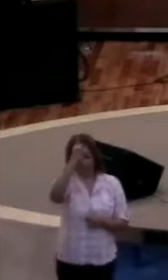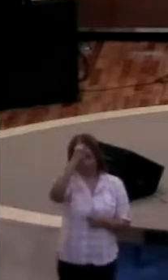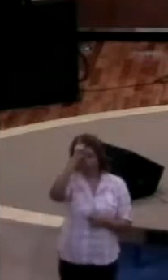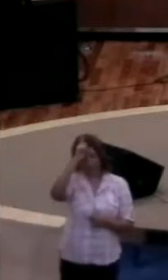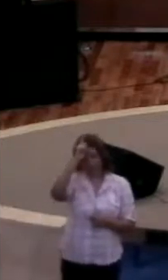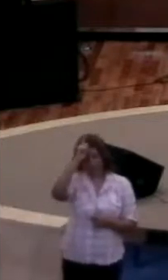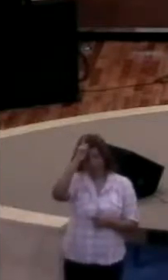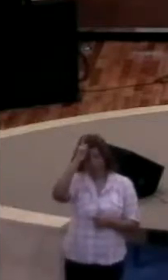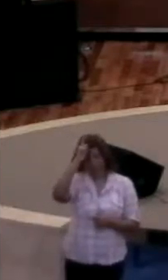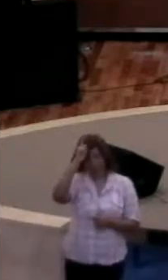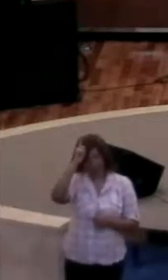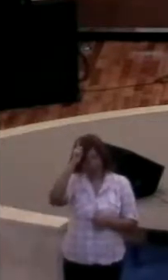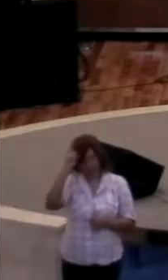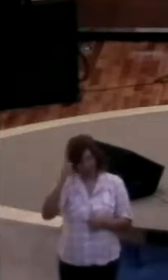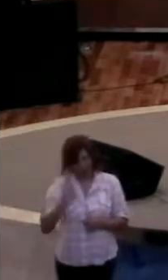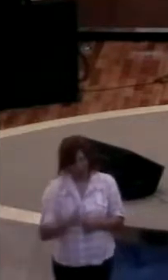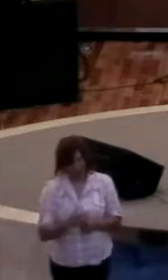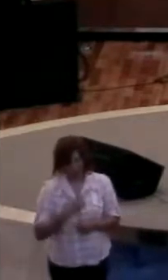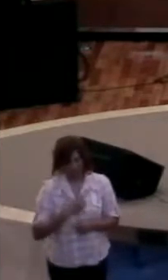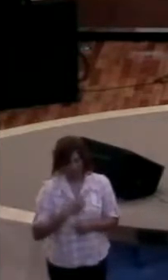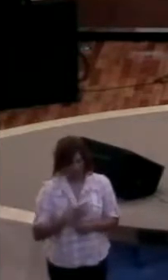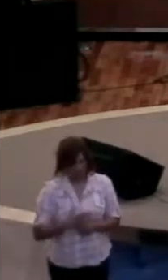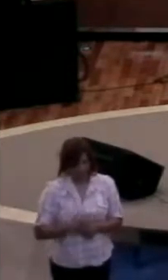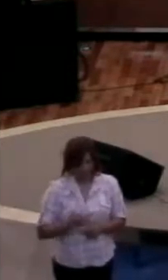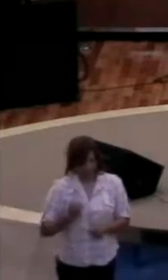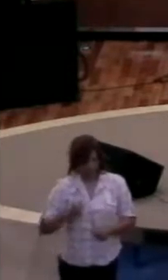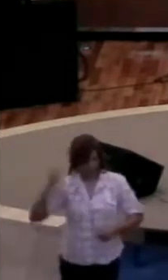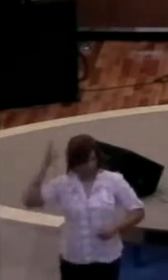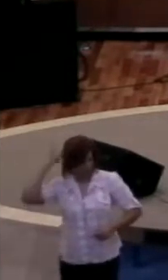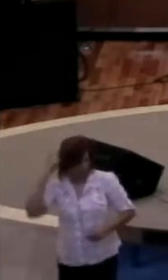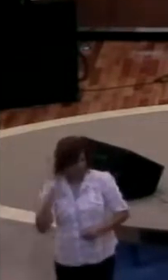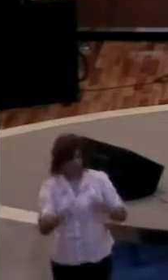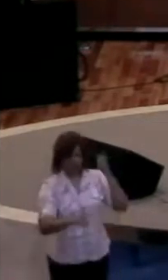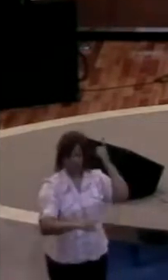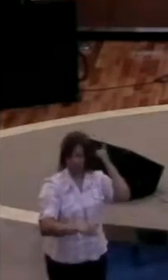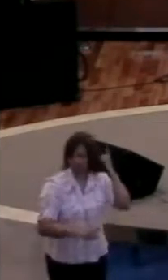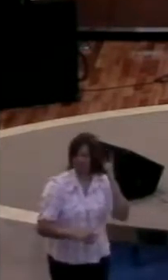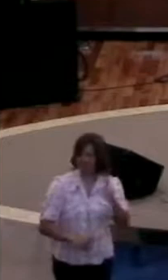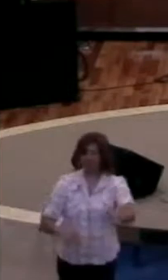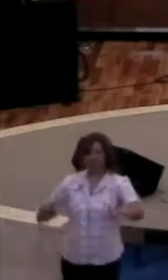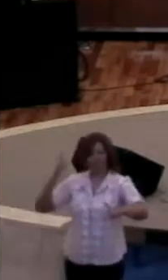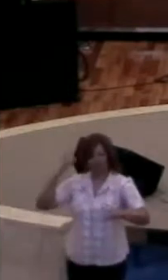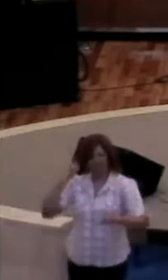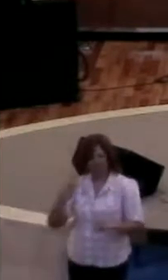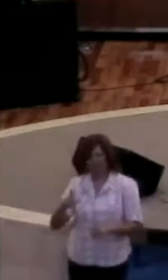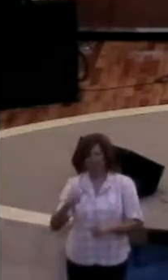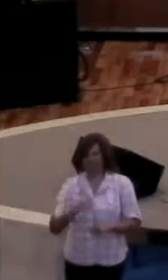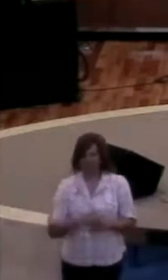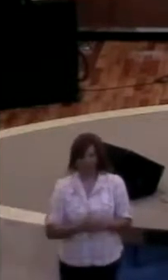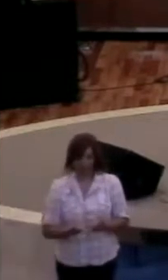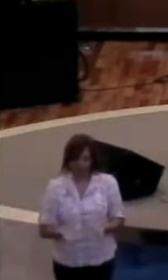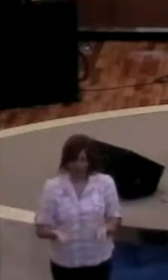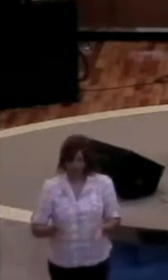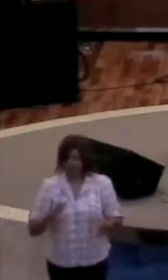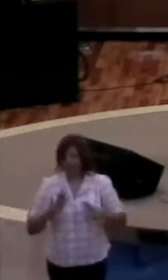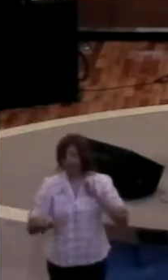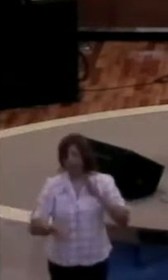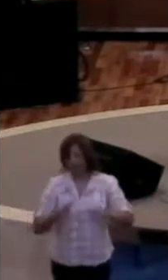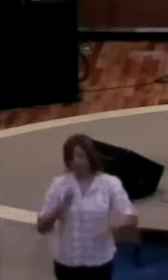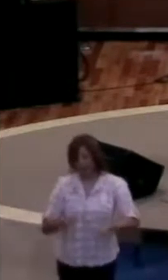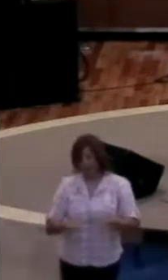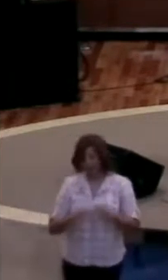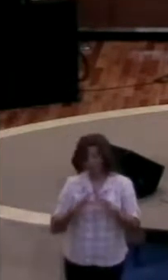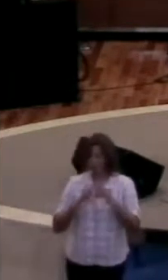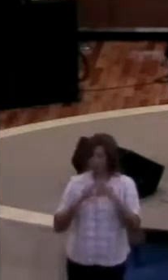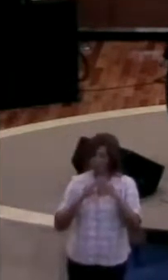Por aí. Eu vou passar por cima, eu vou derrotar, eu vou aniquilar. Mas às vezes a ordem